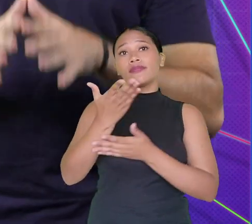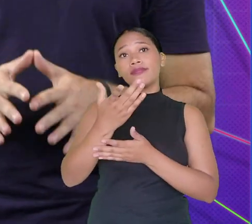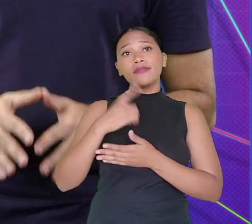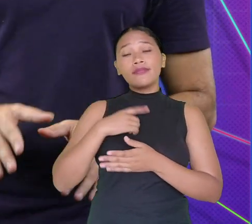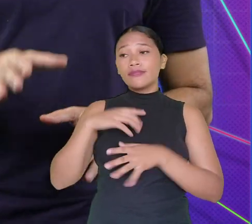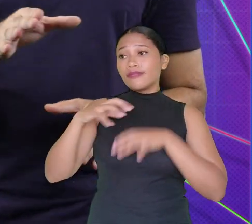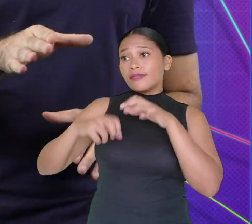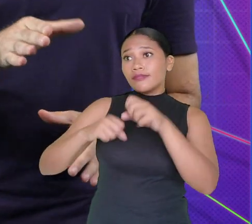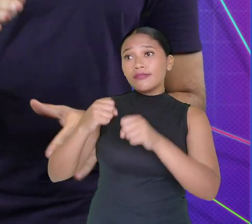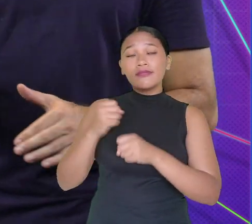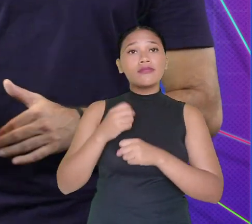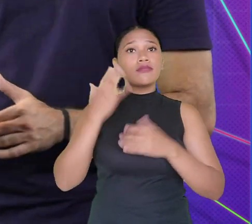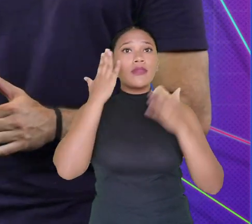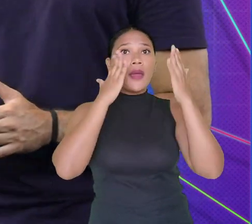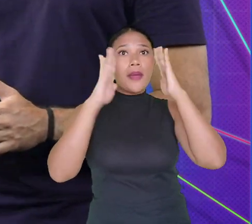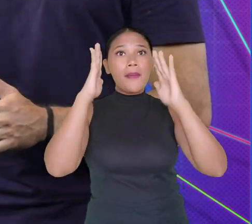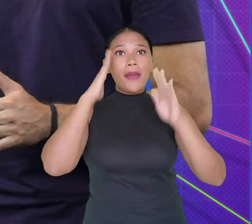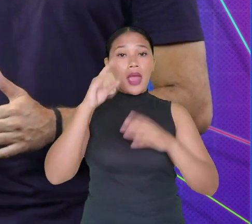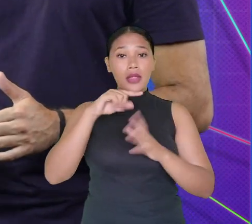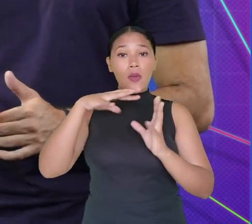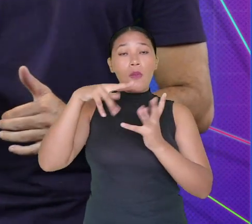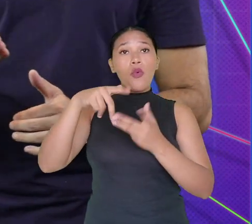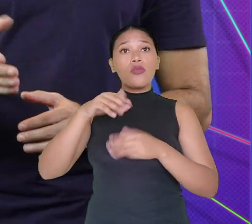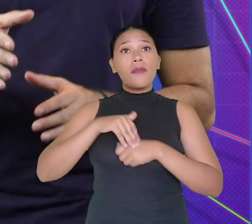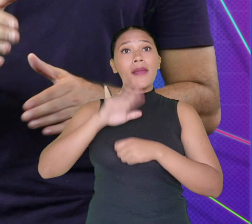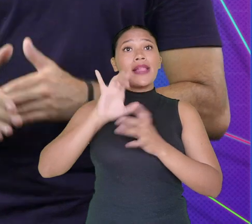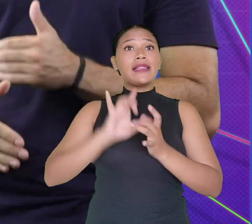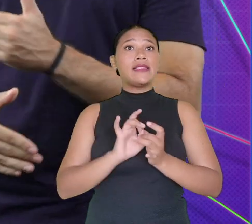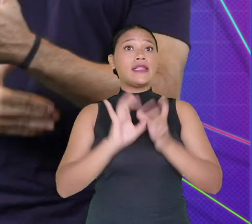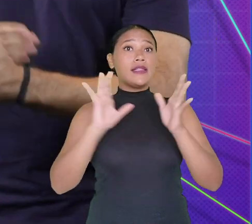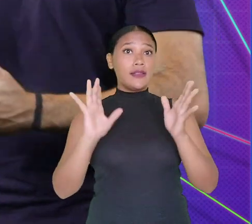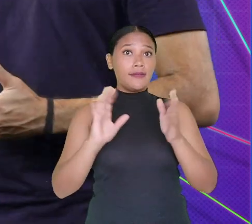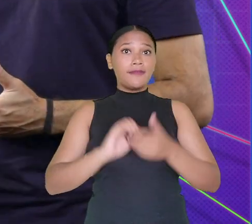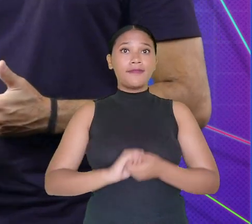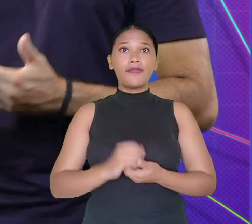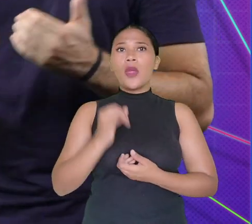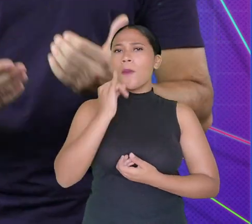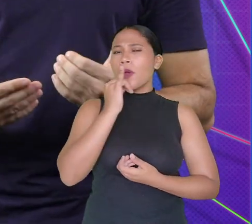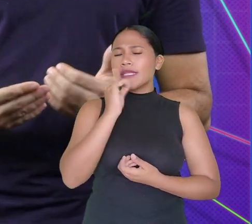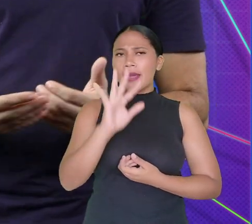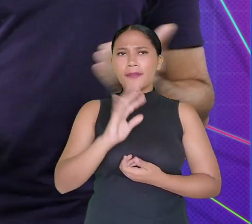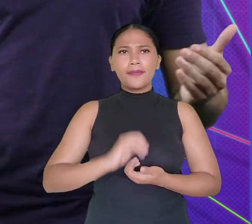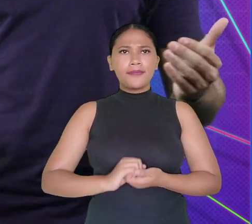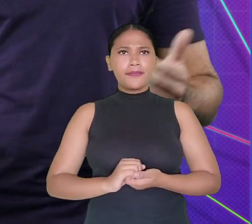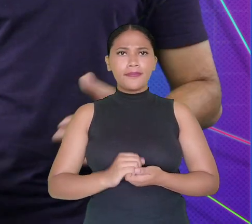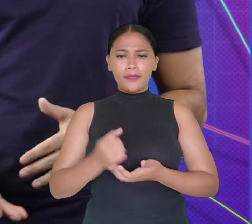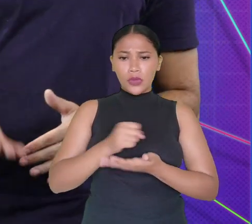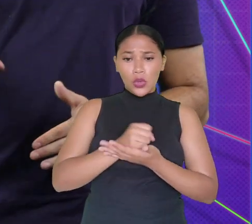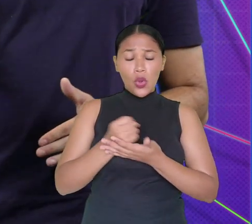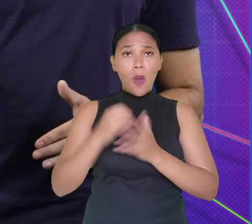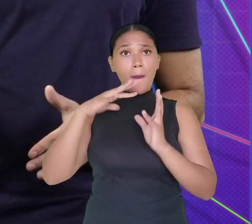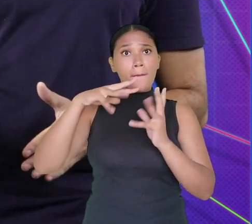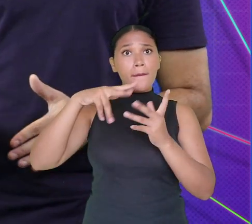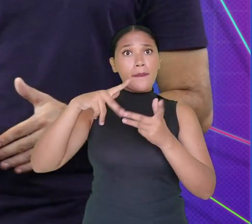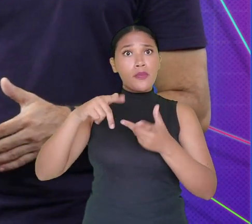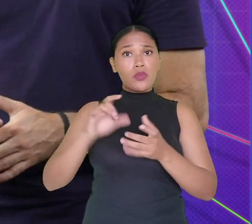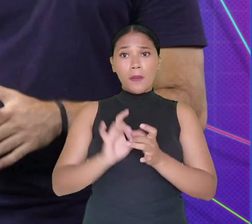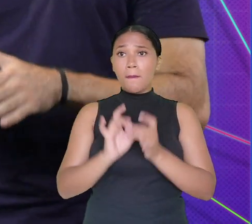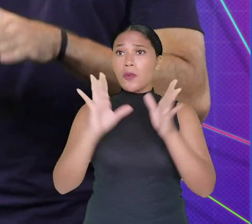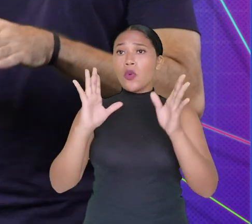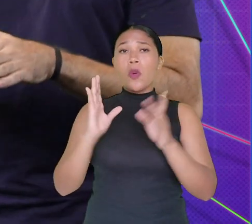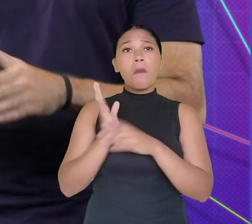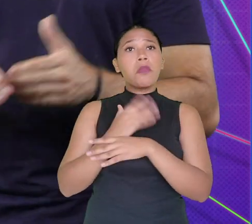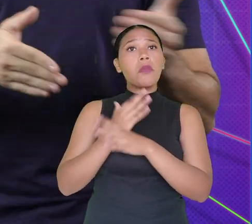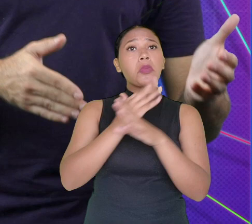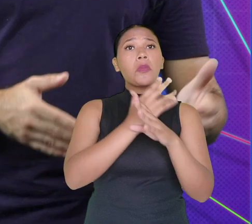permite que o jogador explore e interaja com o mundo do jogo de uma forma mais livre e espontânea. Por exemplo, em um jogo de mundo aberto,